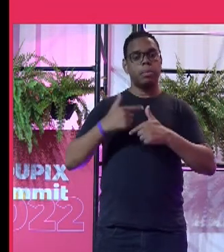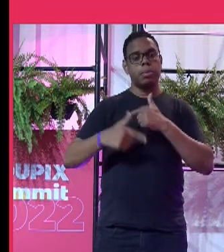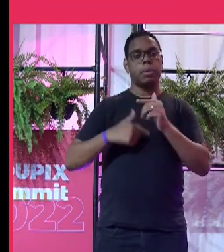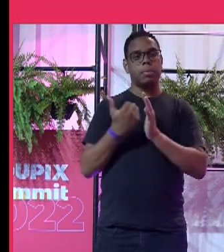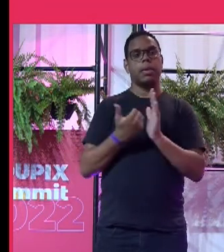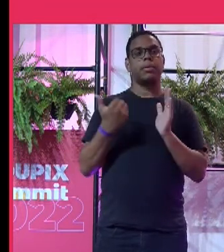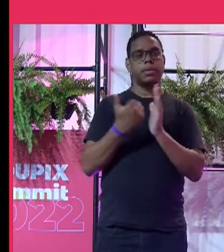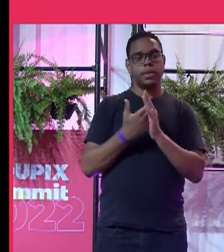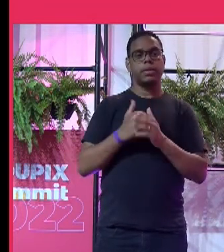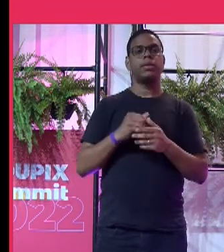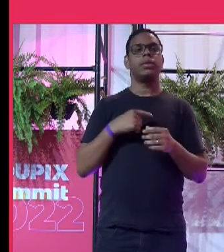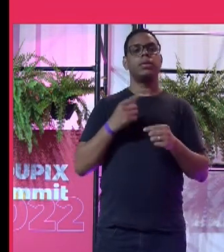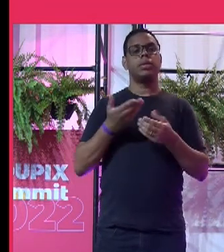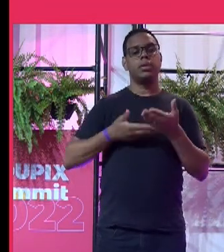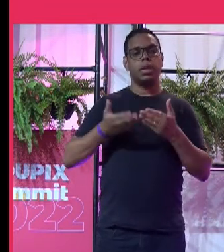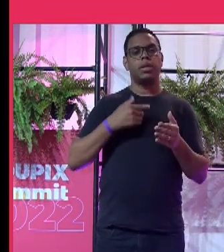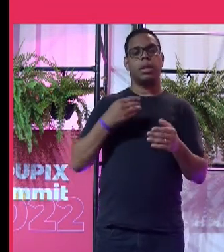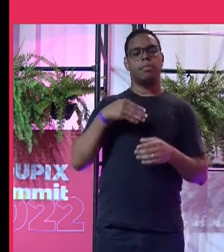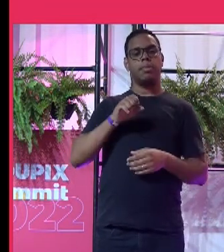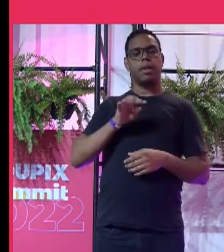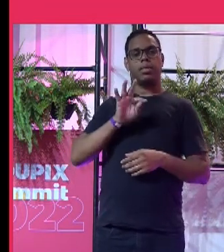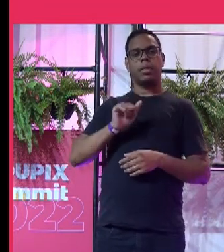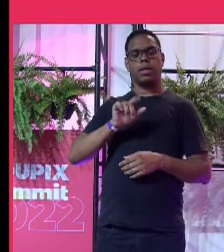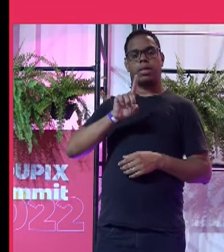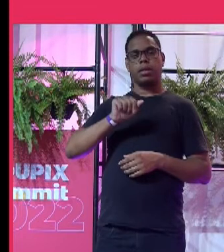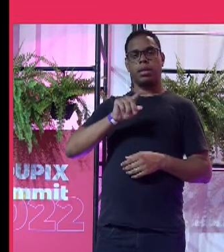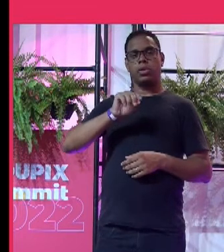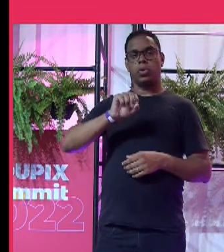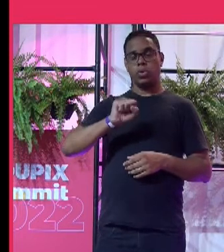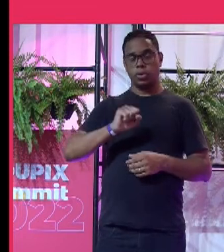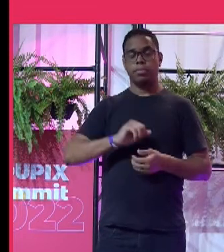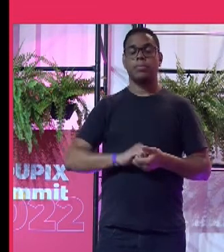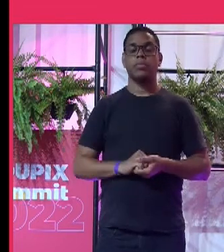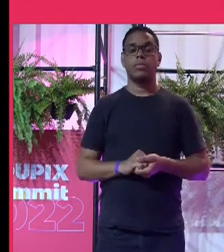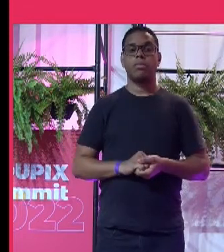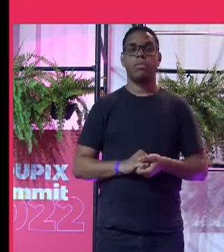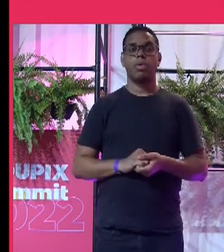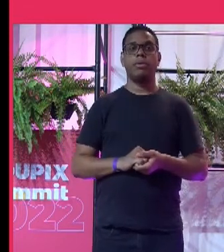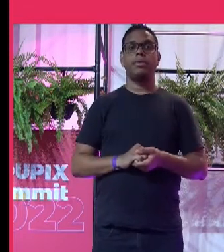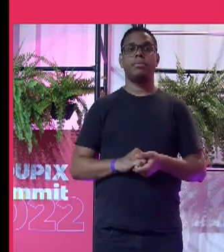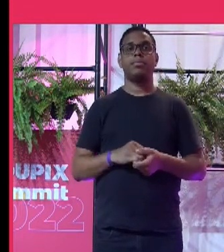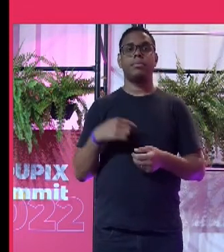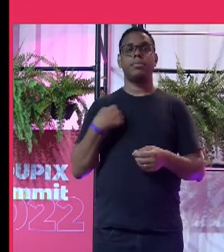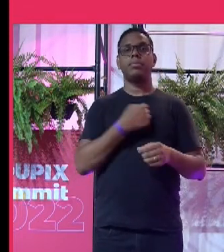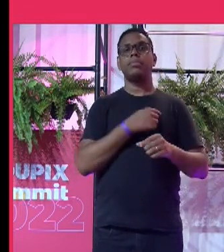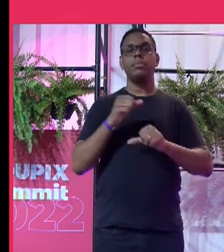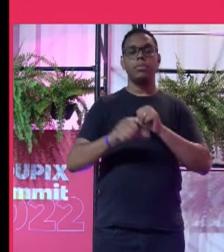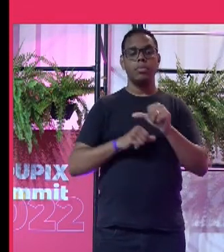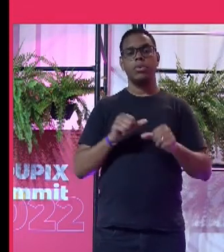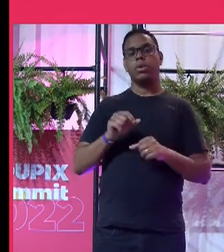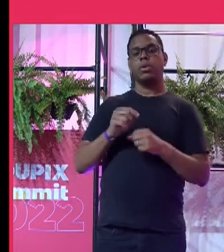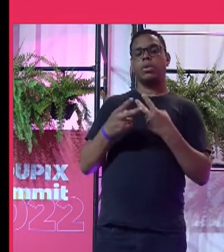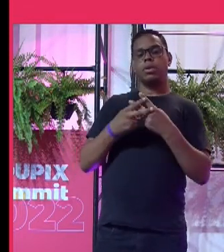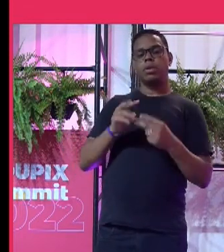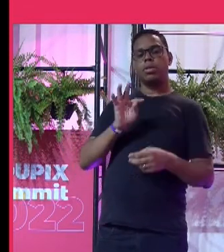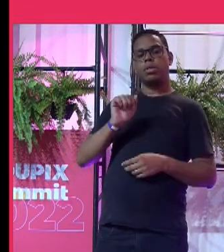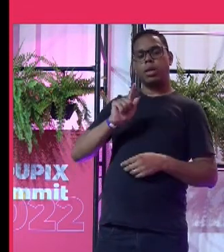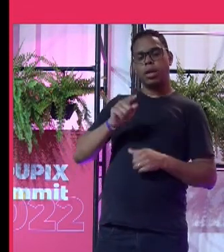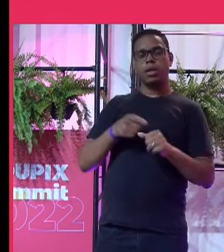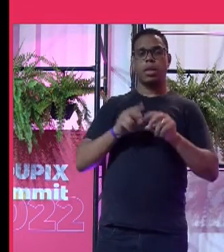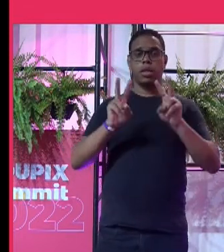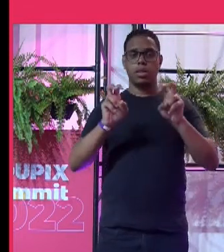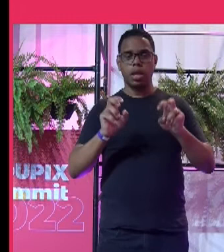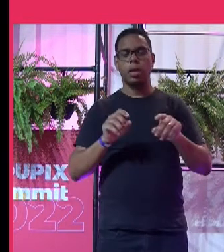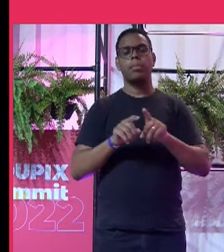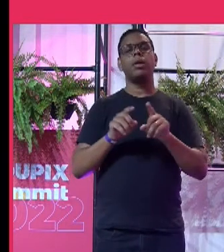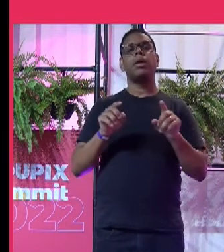receita por trocas de metadado, que basicamente a gente troca tag, thumbnail e título para ele